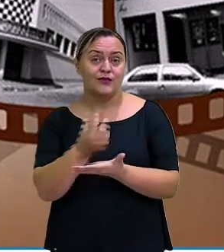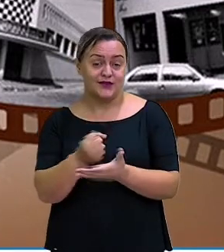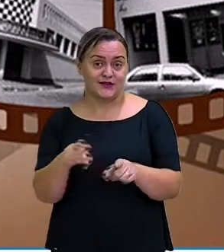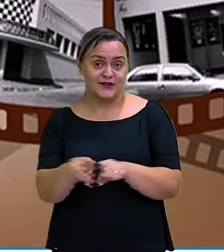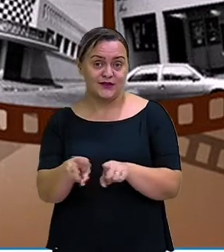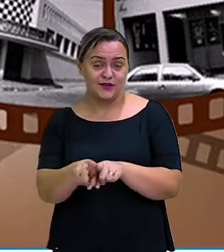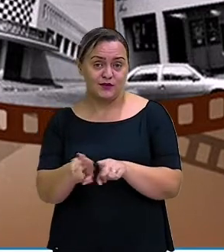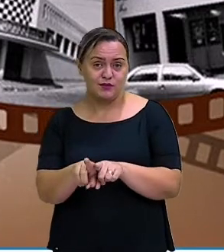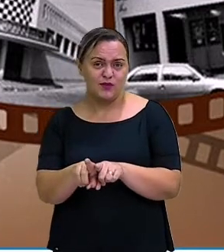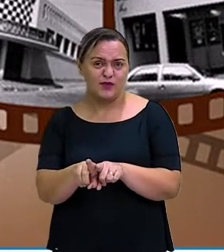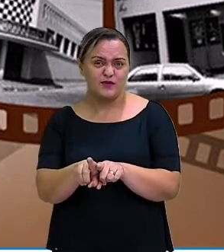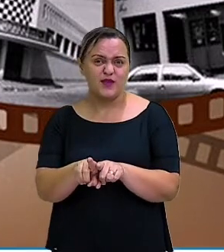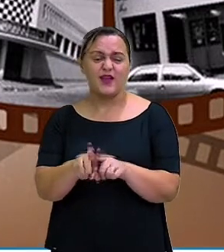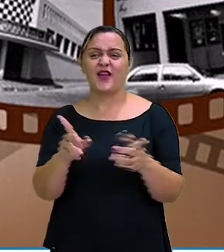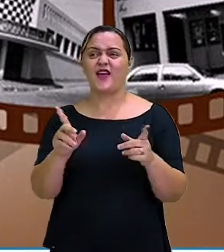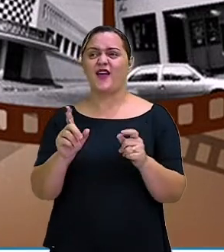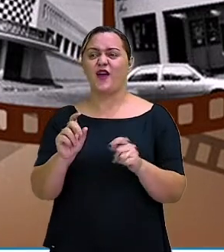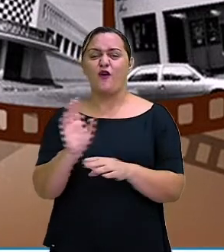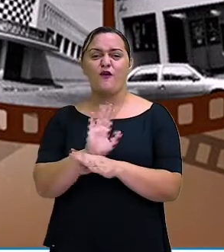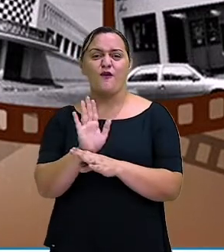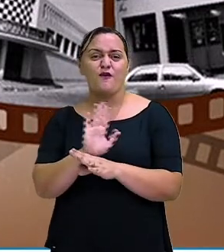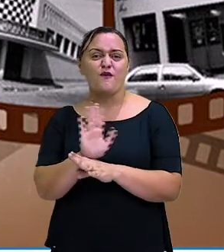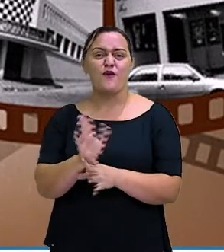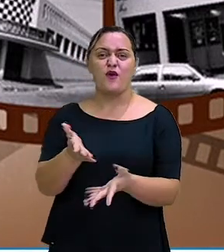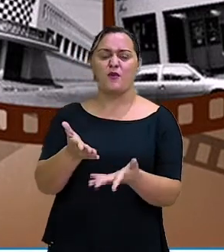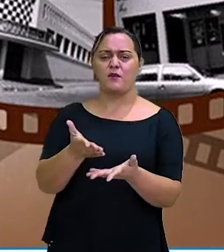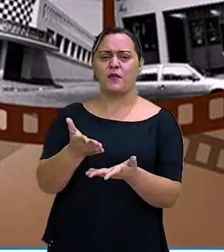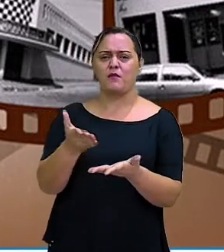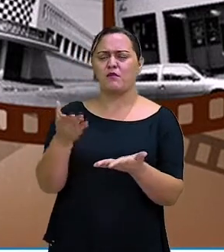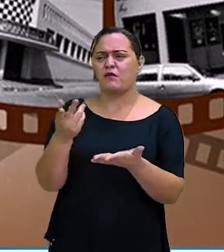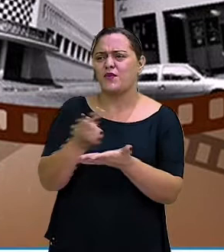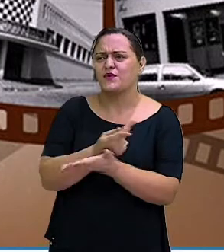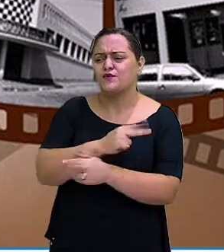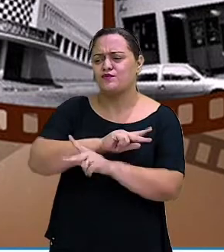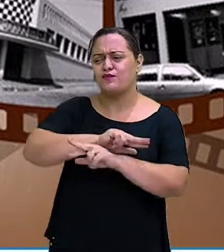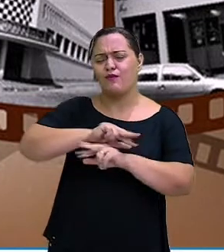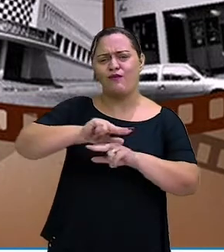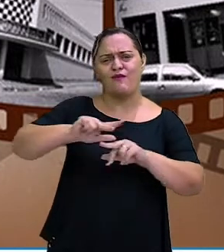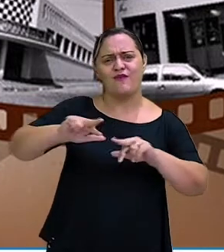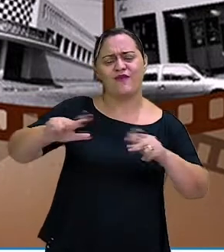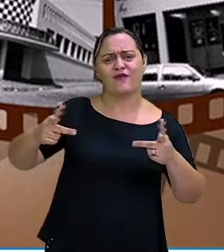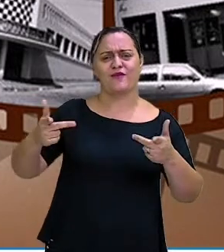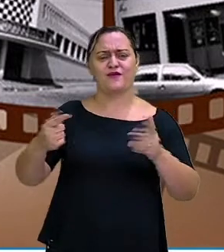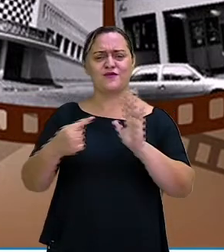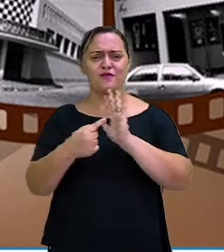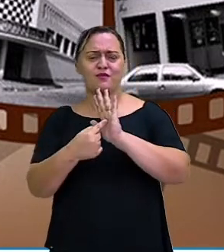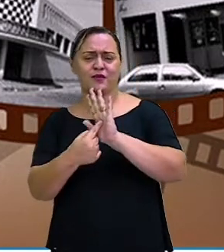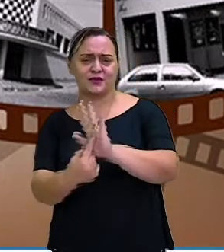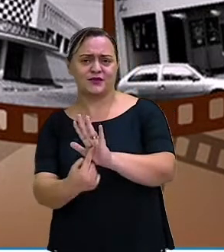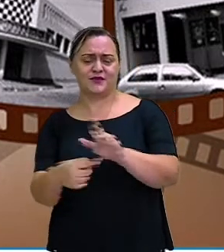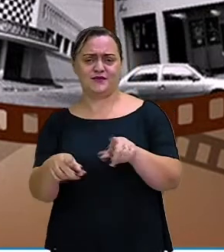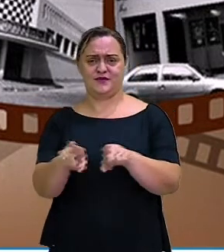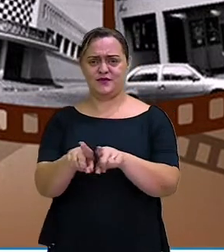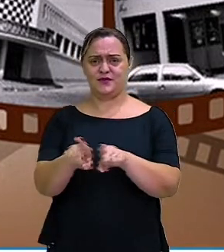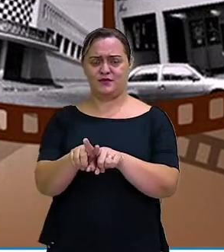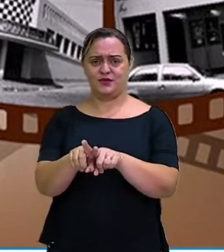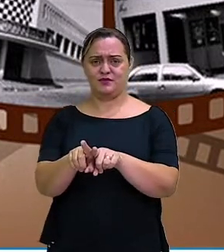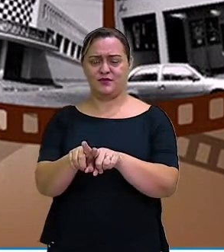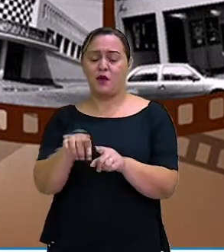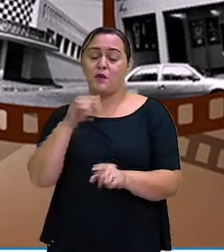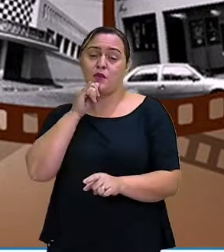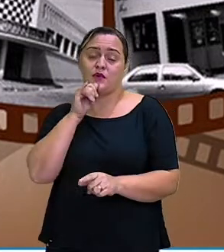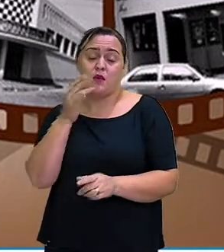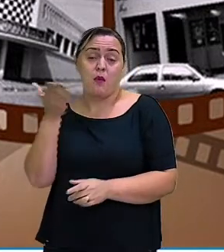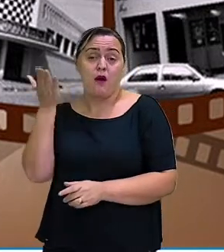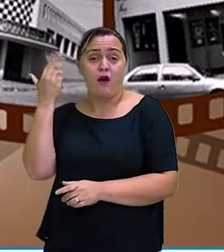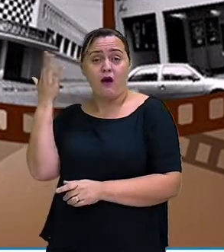eram acontecimentos maravilhosos, que naquela época. Existia uma certa inocência entre todos os pioneiros que